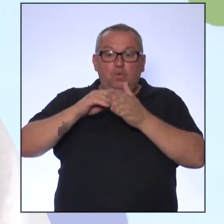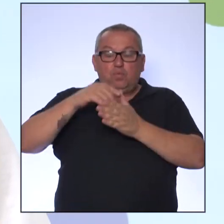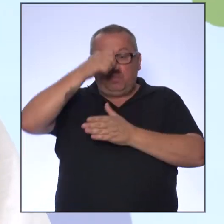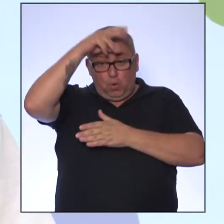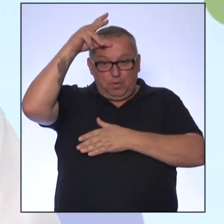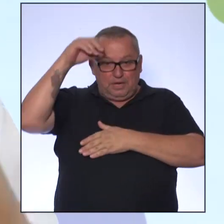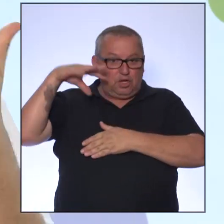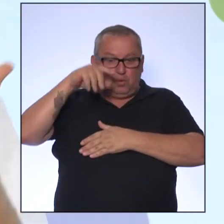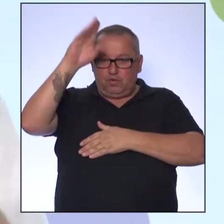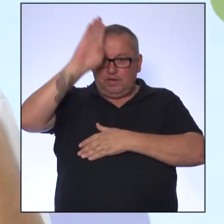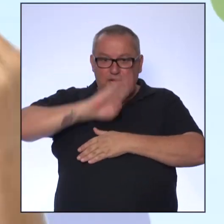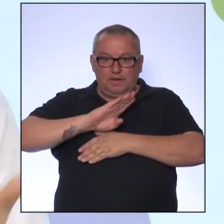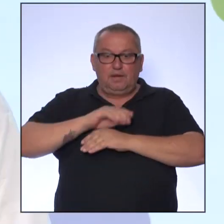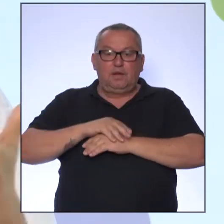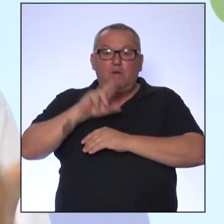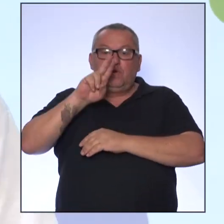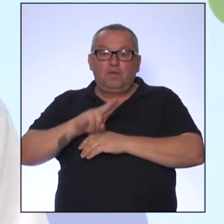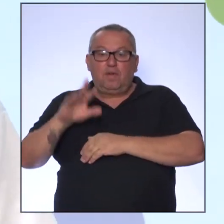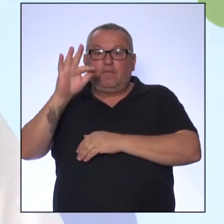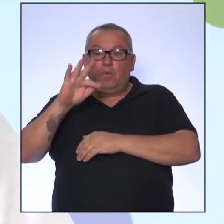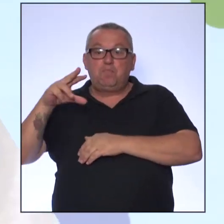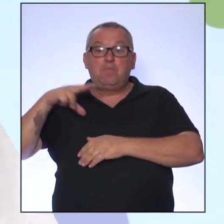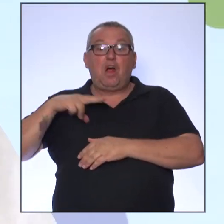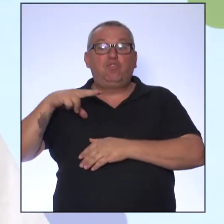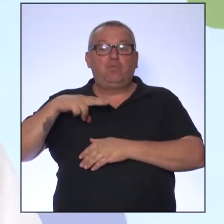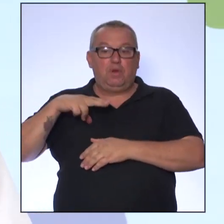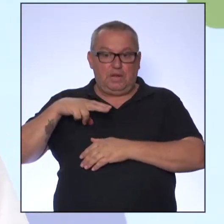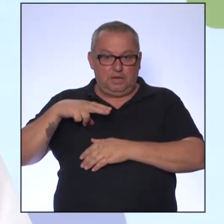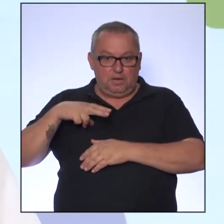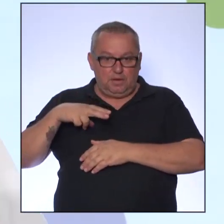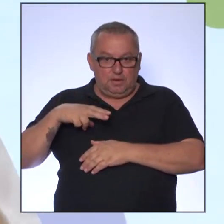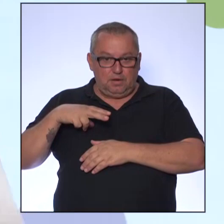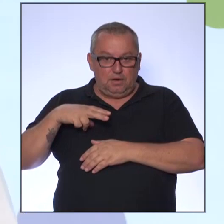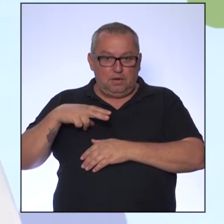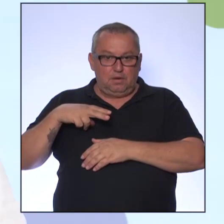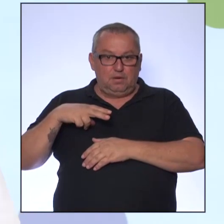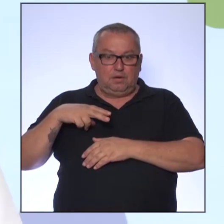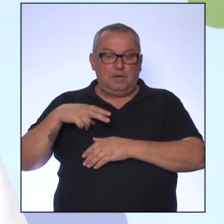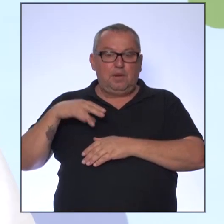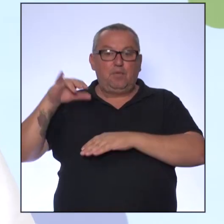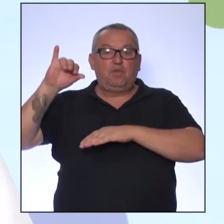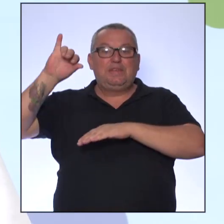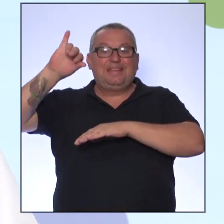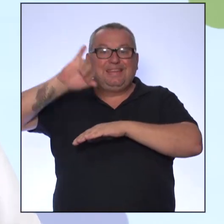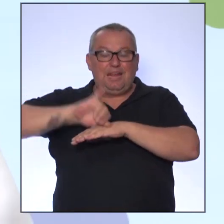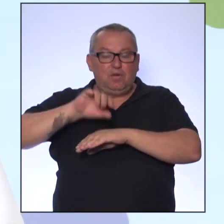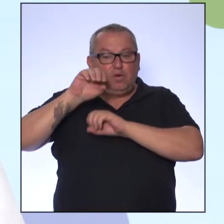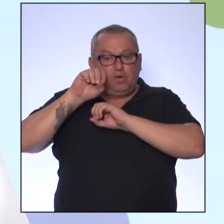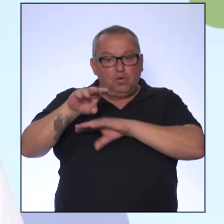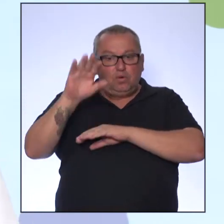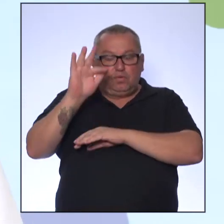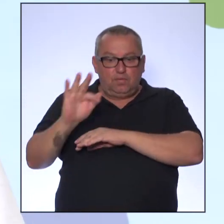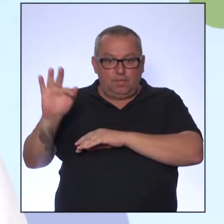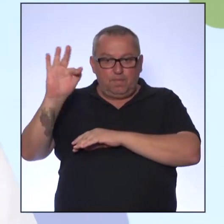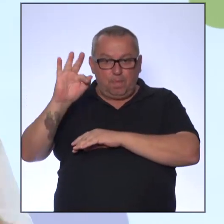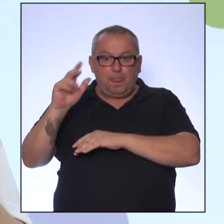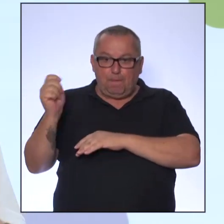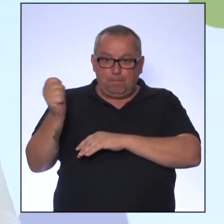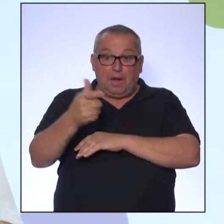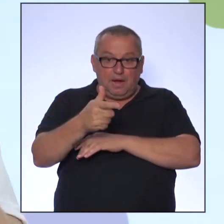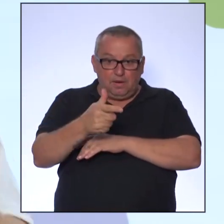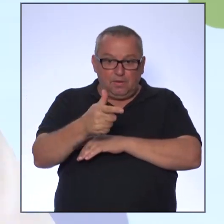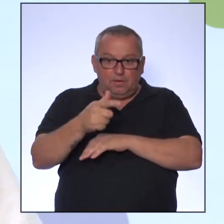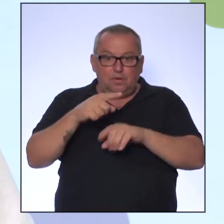gratuitas. Universidades, faculdades privadas, centros de ensino superior, são pagos,